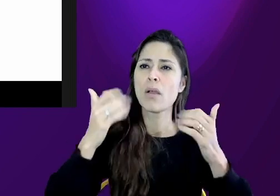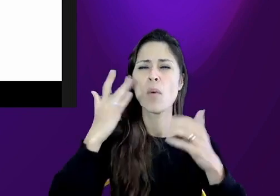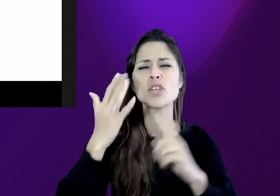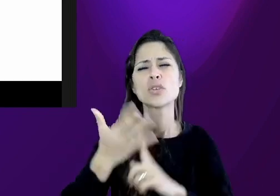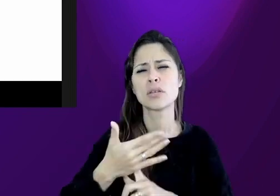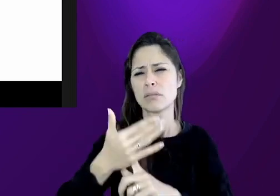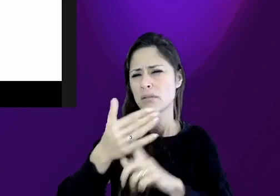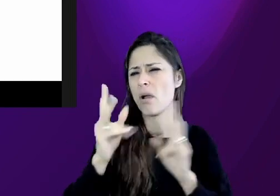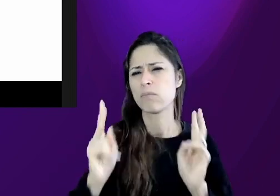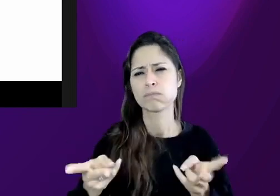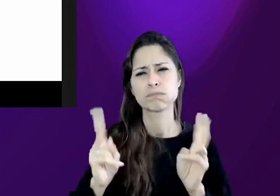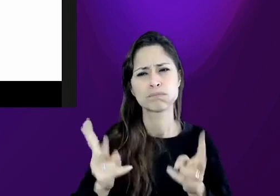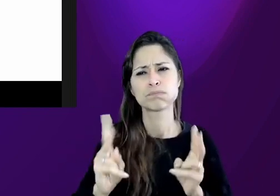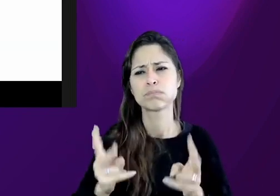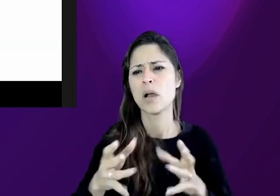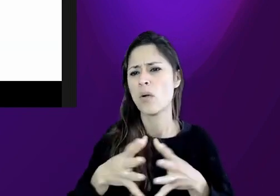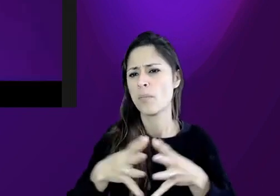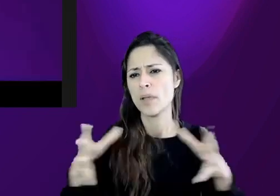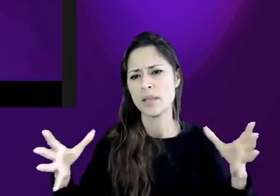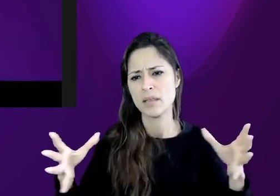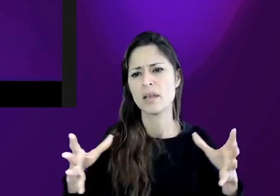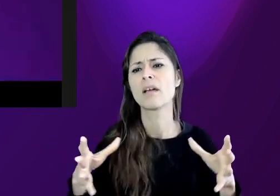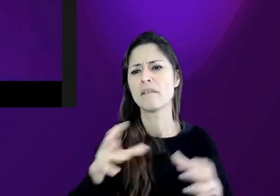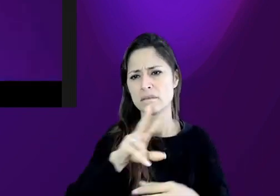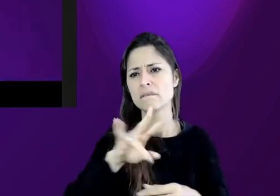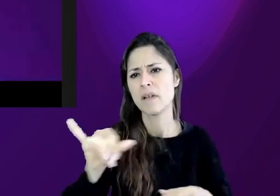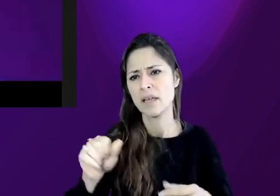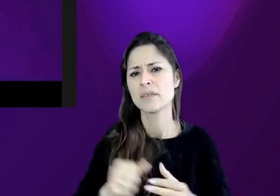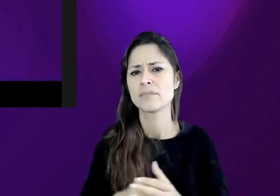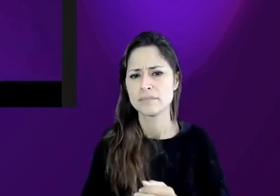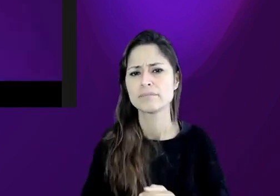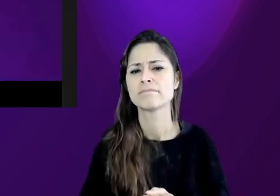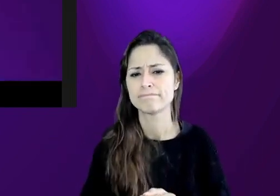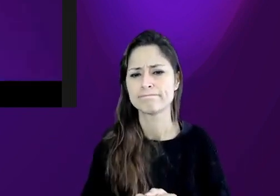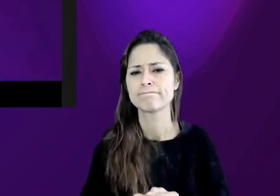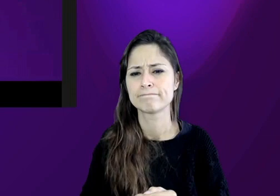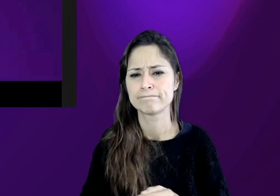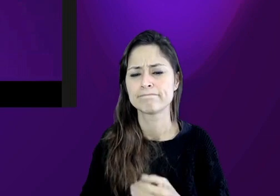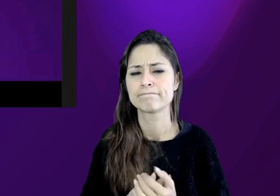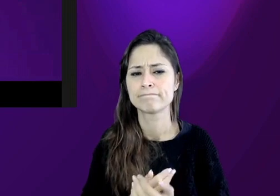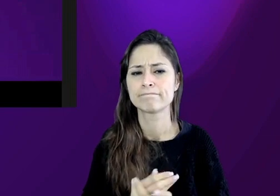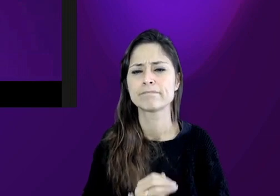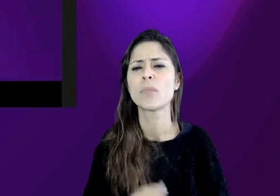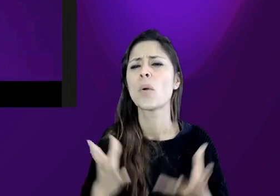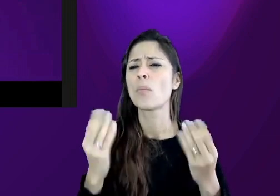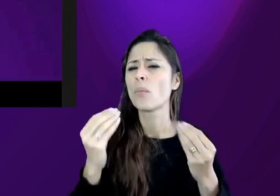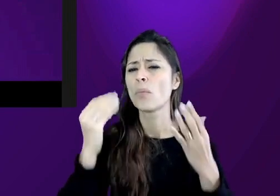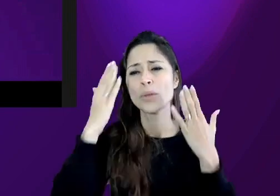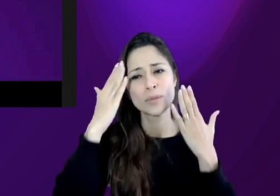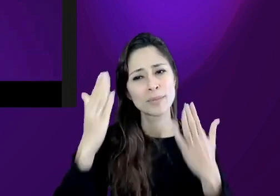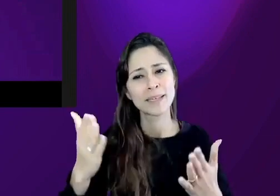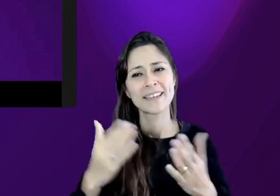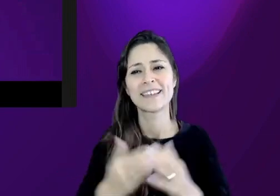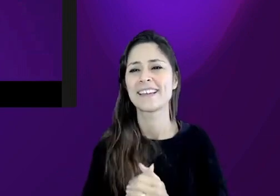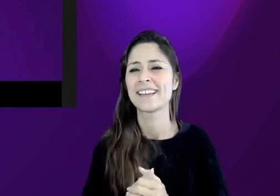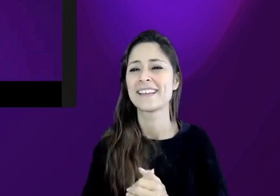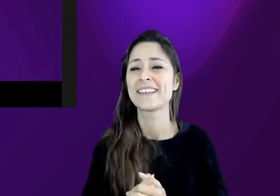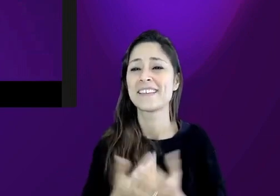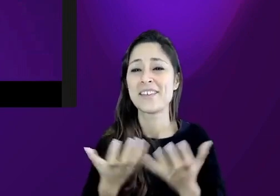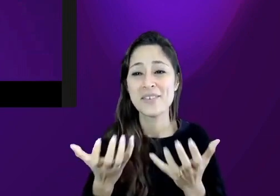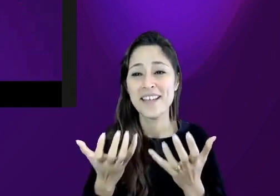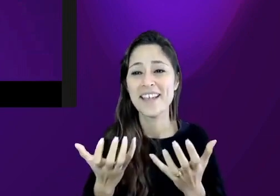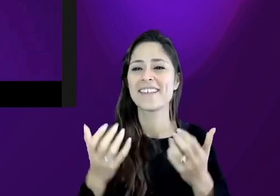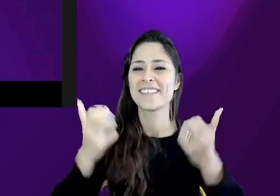presente, somente com a apresentação de novas plataformas. Muito obrigado e espero ter cumprido o tempo.